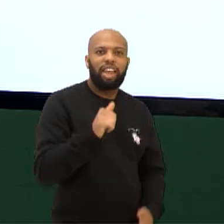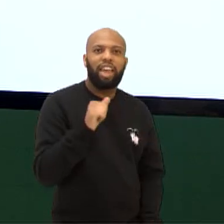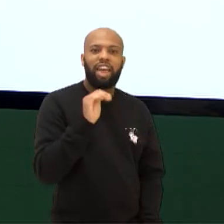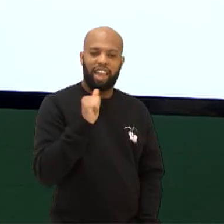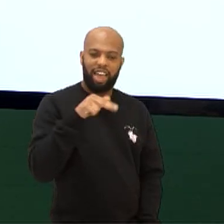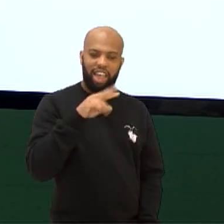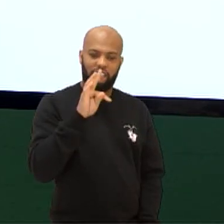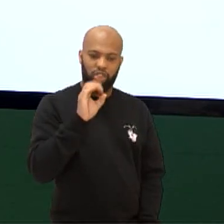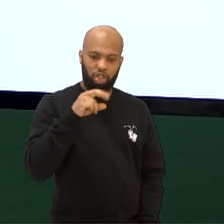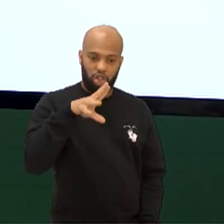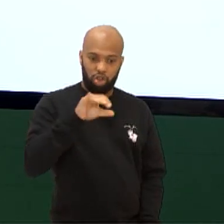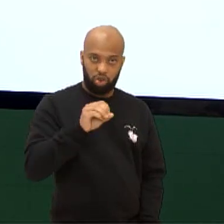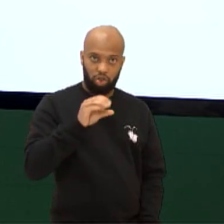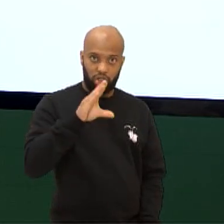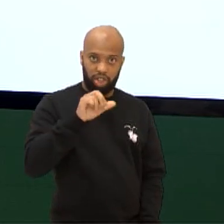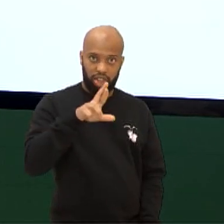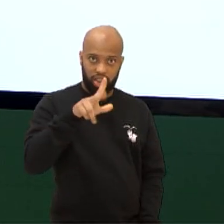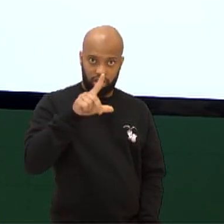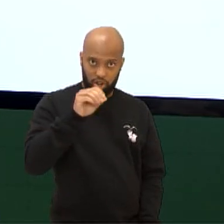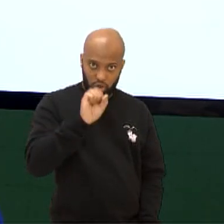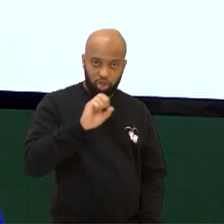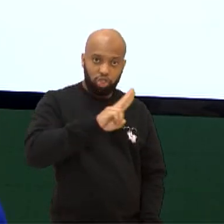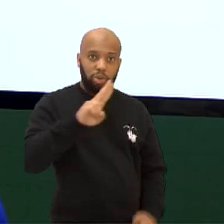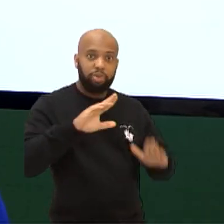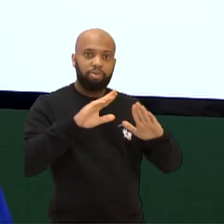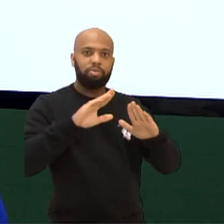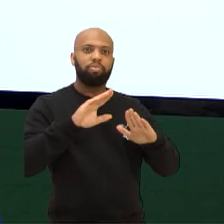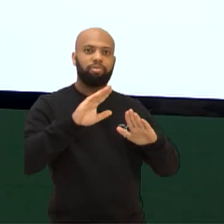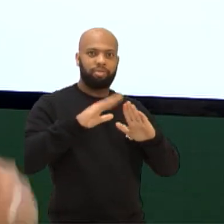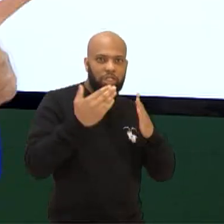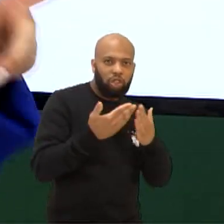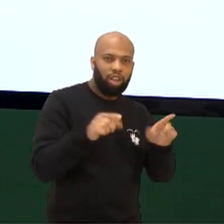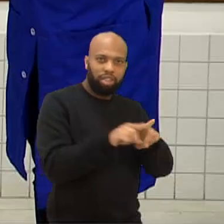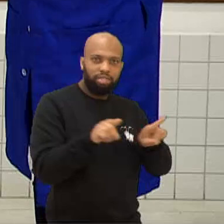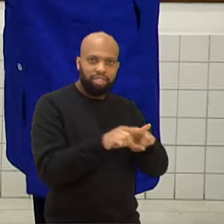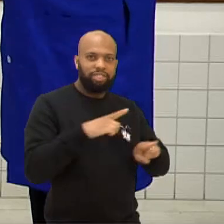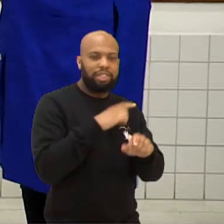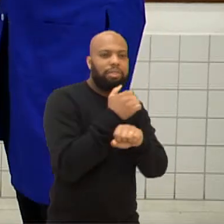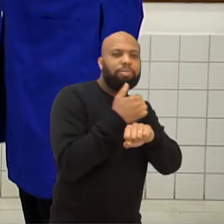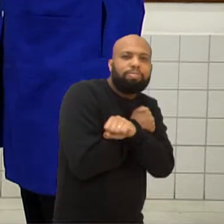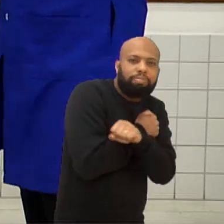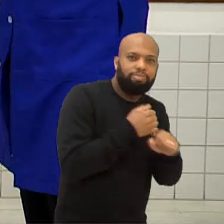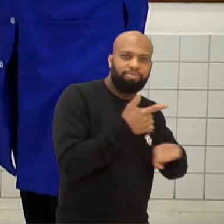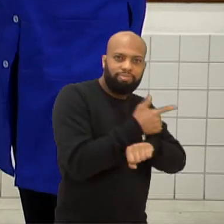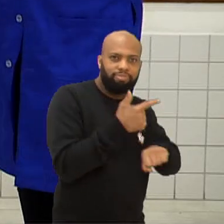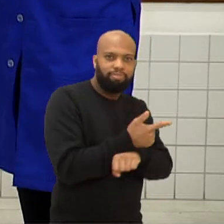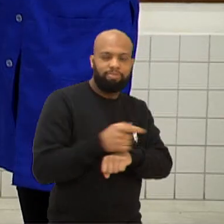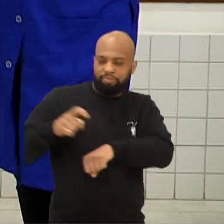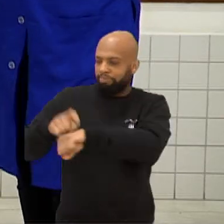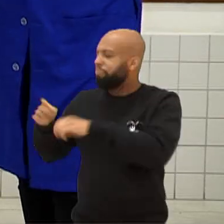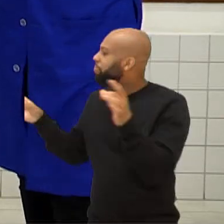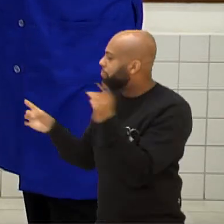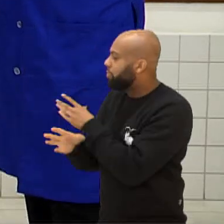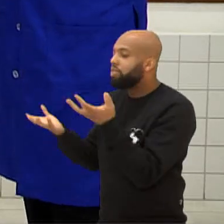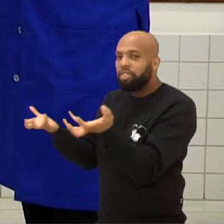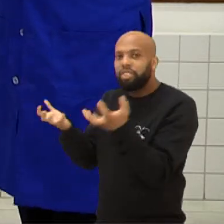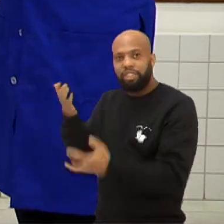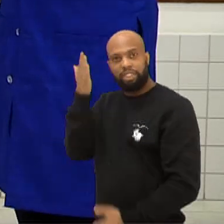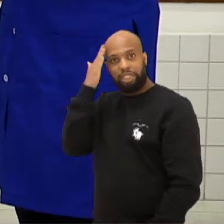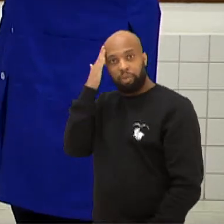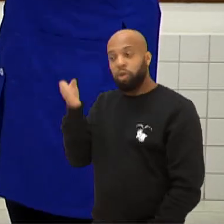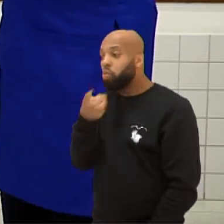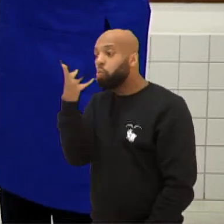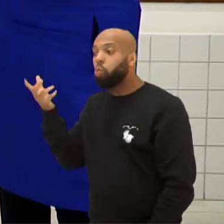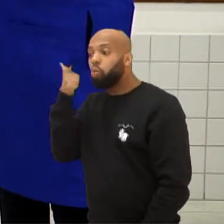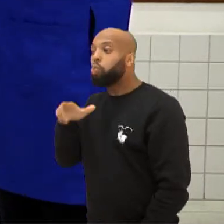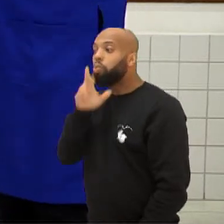Carlos da Lapa. Um abraço para vocês da Lapa. Ok. Foi, professora? Tempo acabado. Quero ver agora quantos acertaram. Vamos